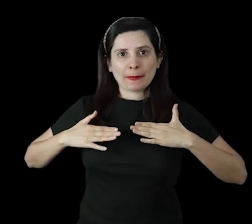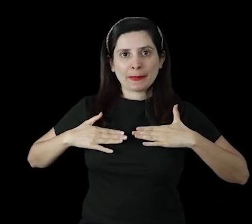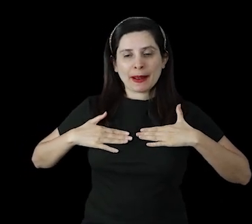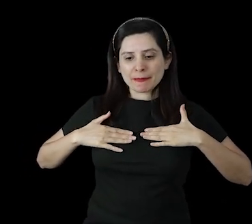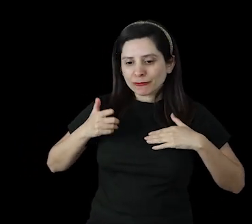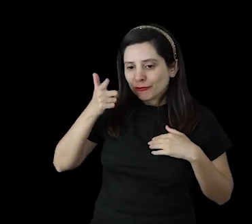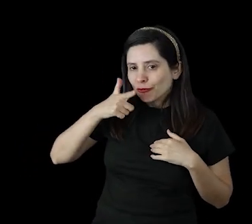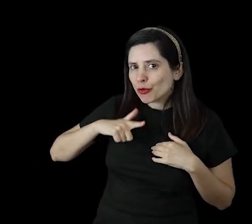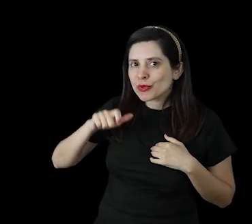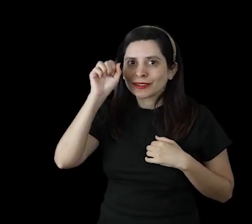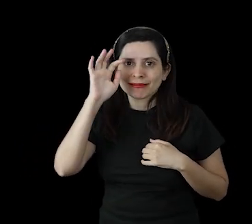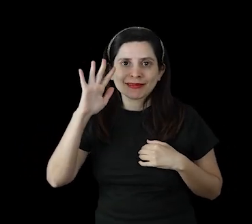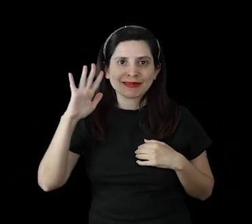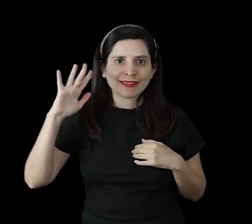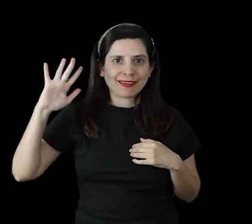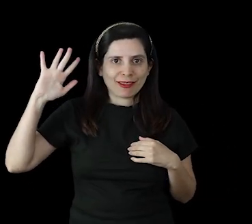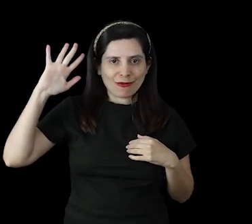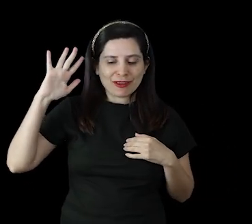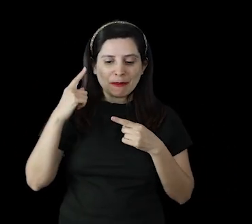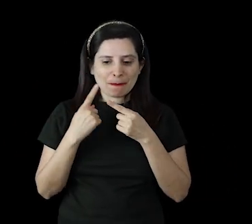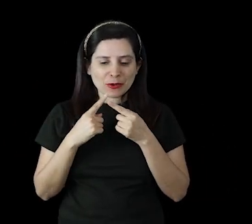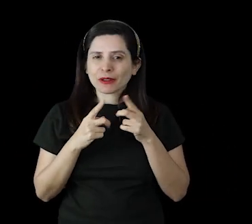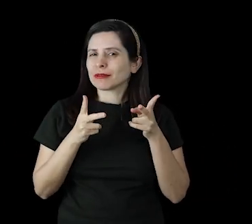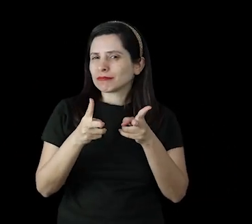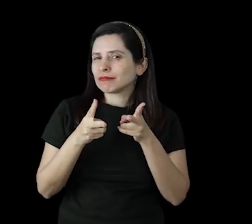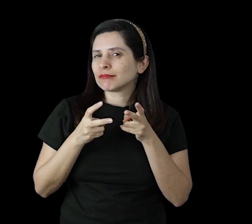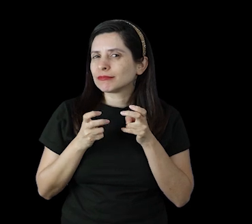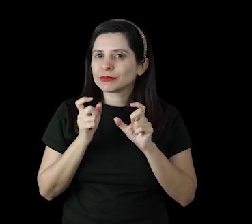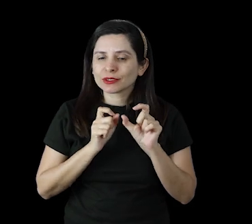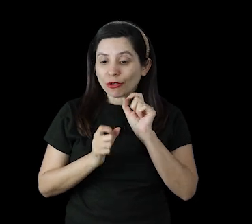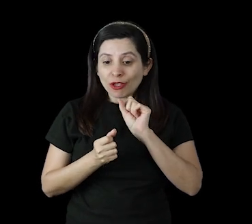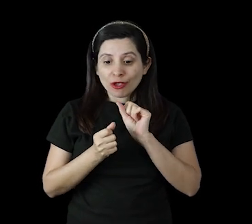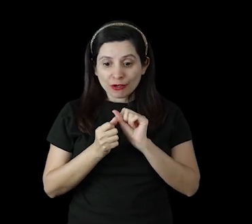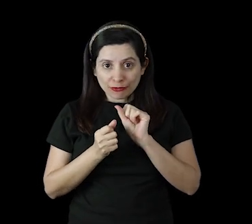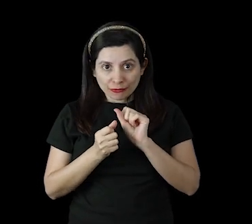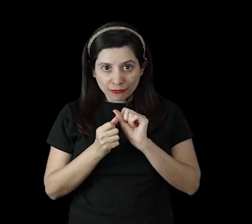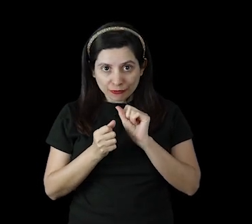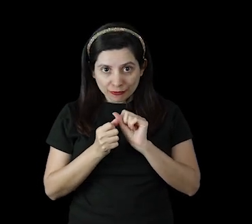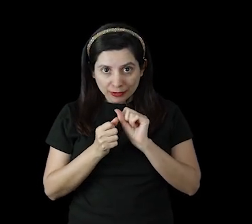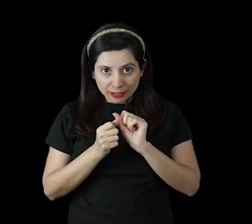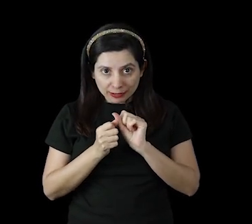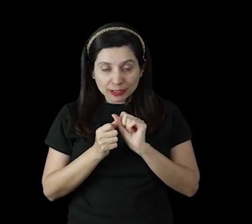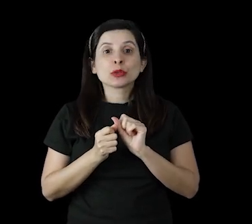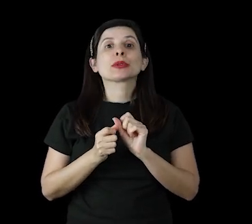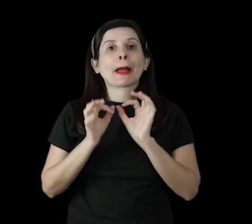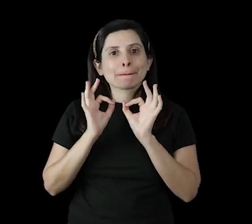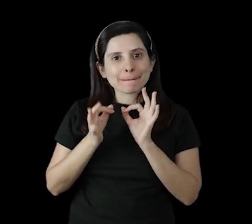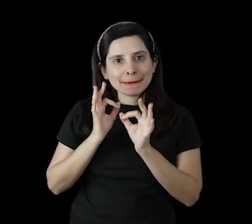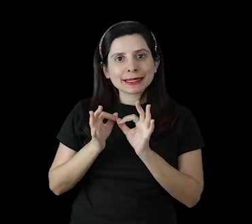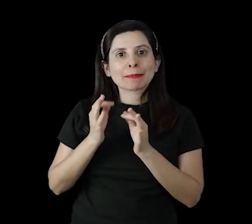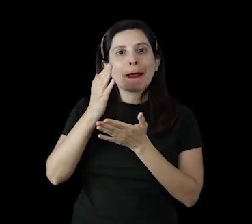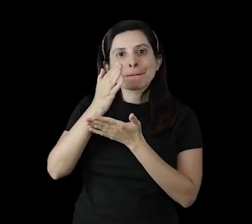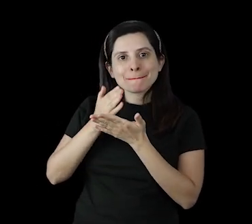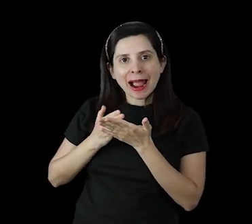um ganho essa teoria, porque aí eu percebi que eu fiz isso na mesma parte de um homem, mas de uma